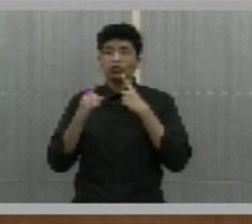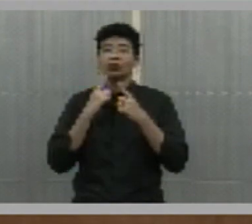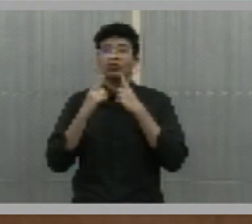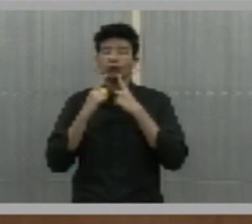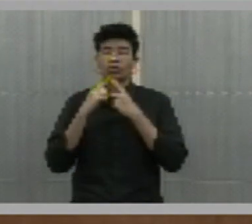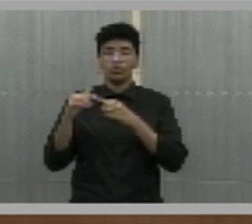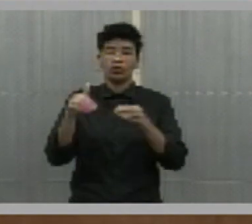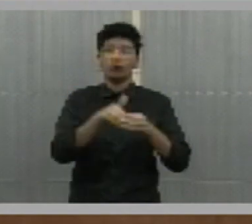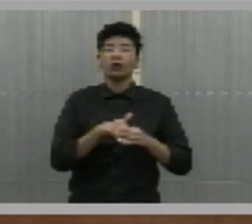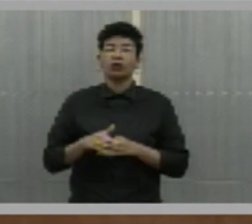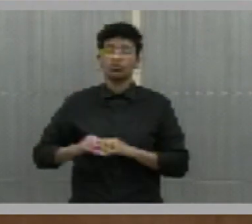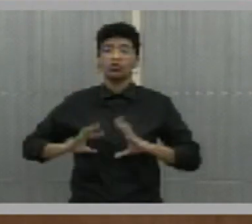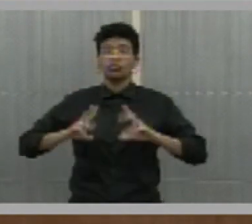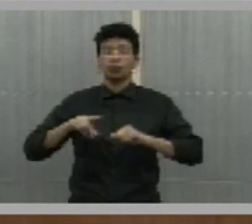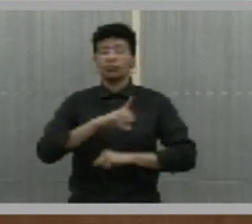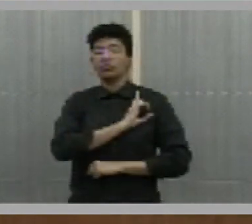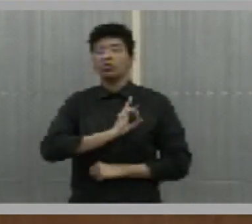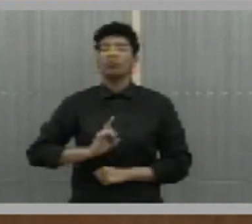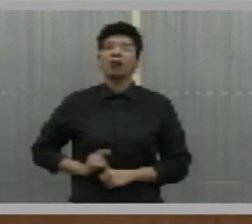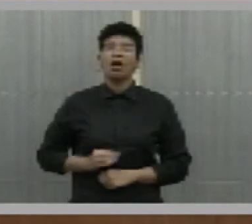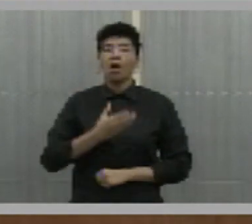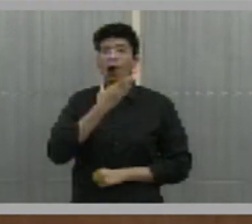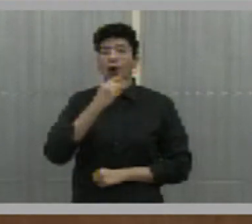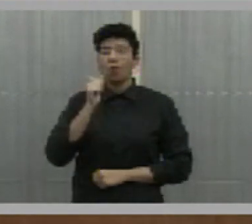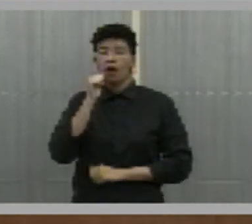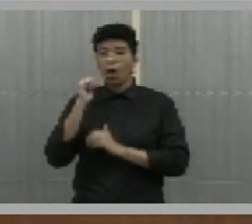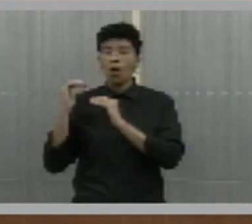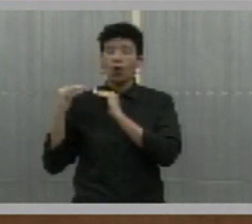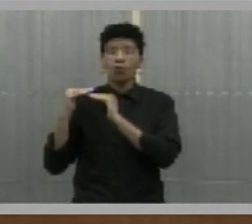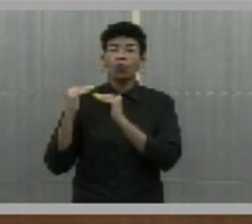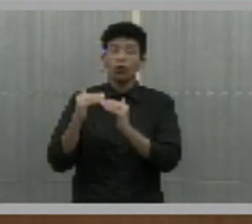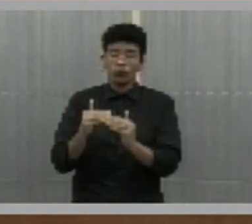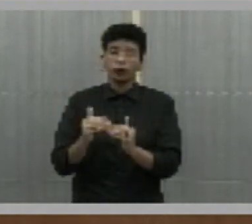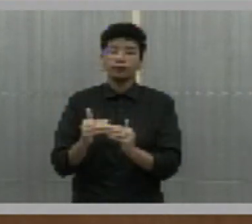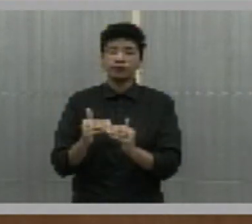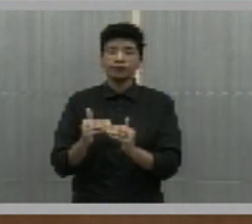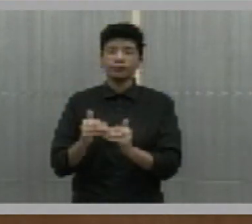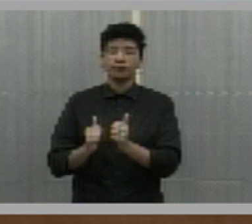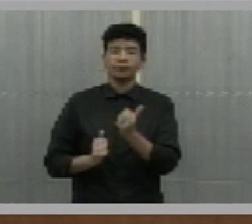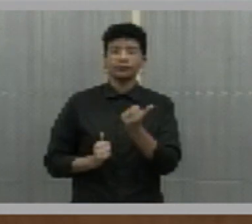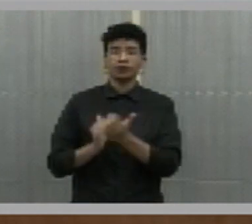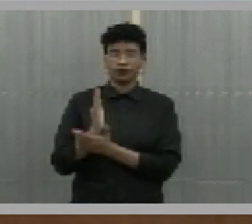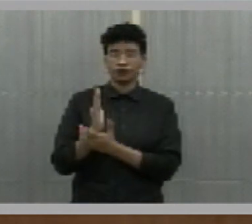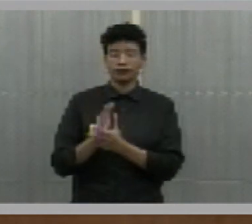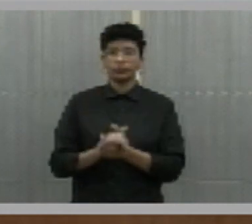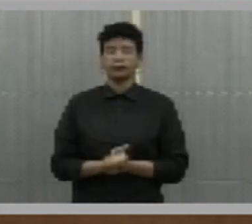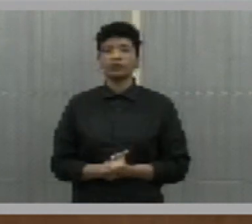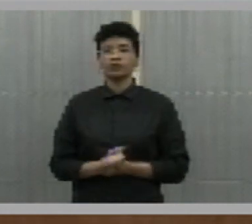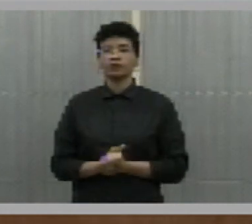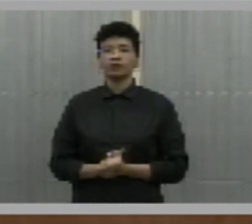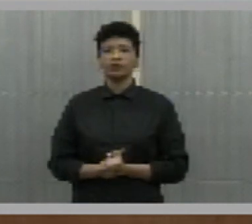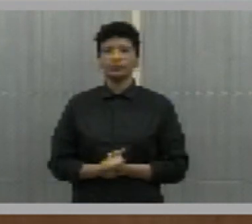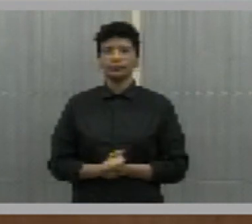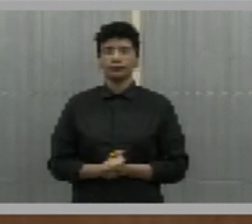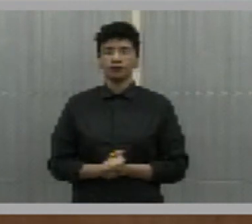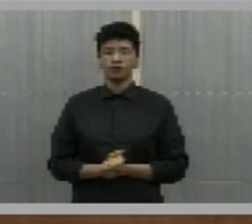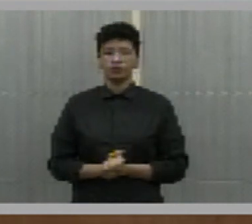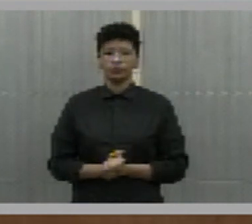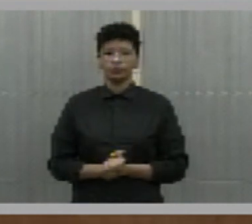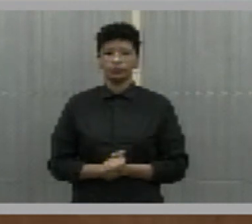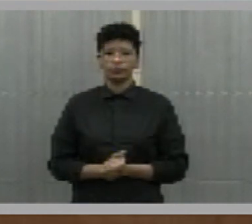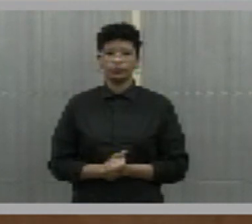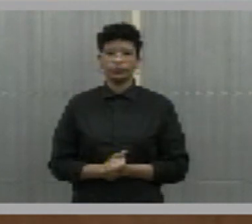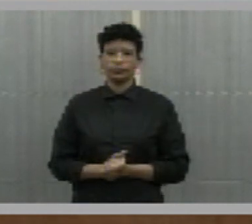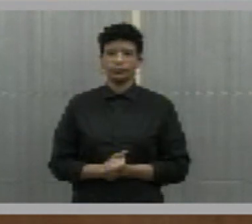em votação, deputadas e deputados que aprovam, permaneçam como estão. Aprovado.